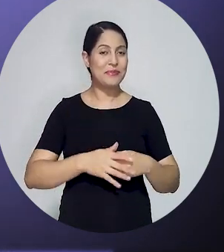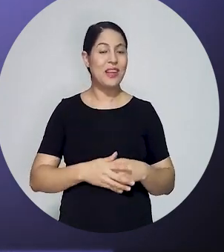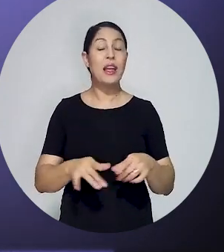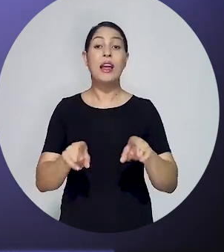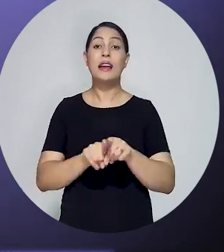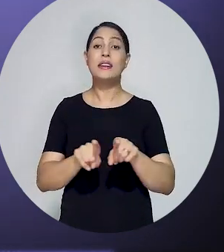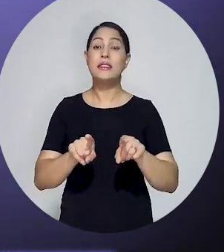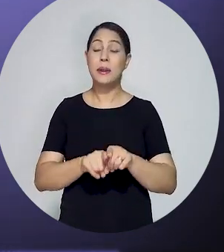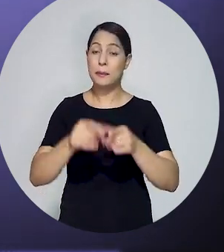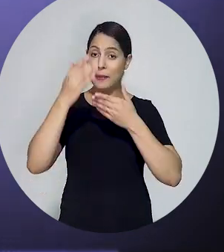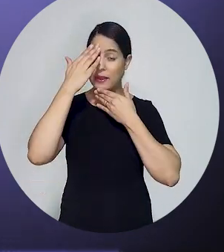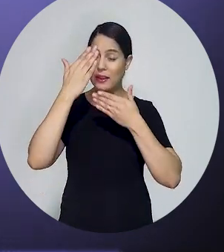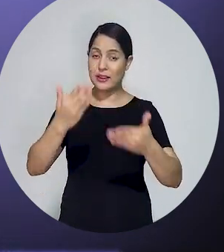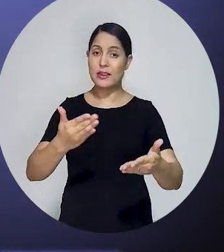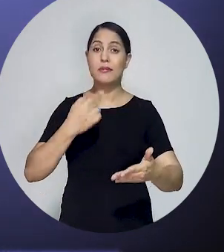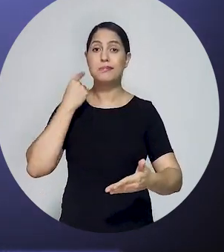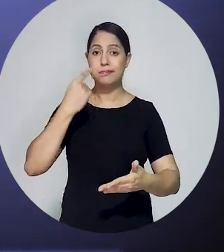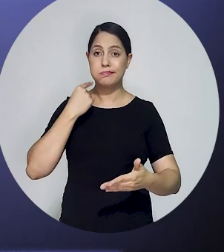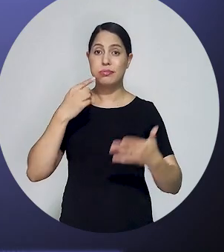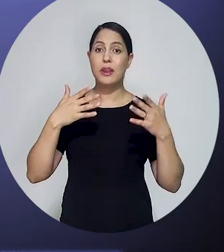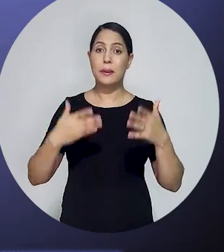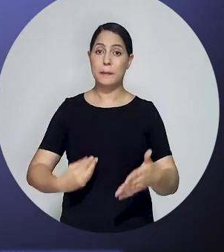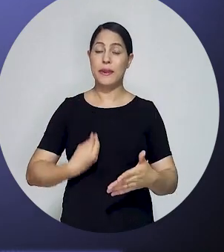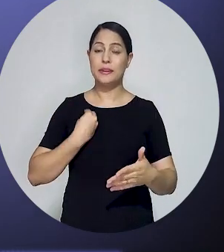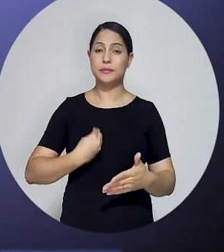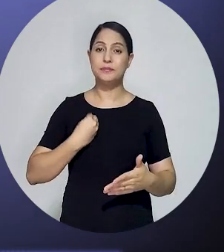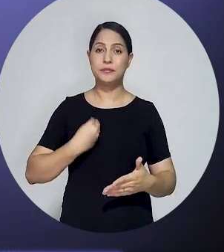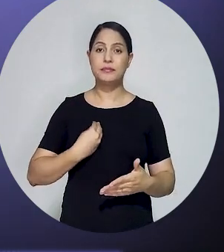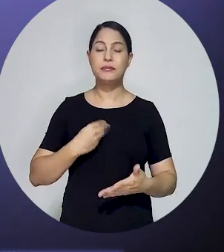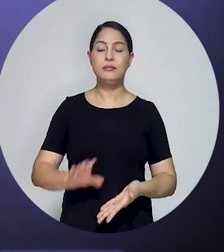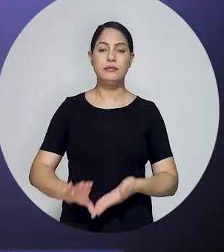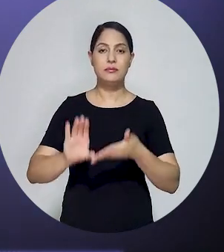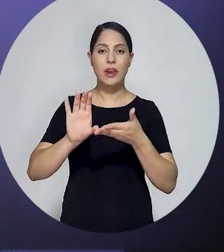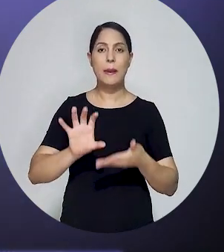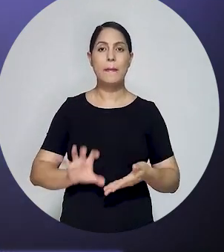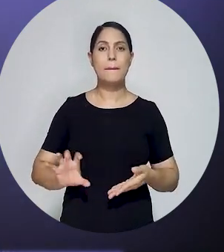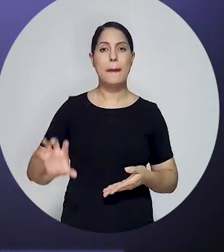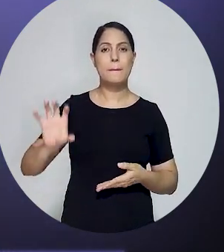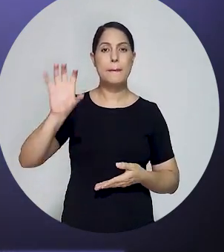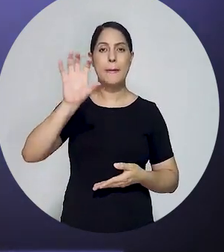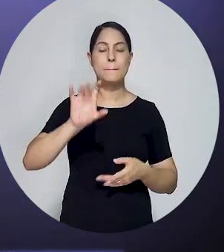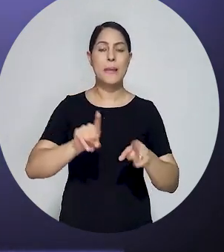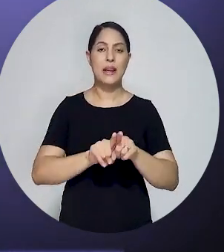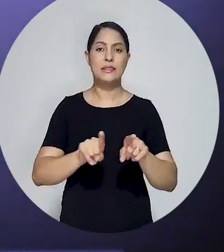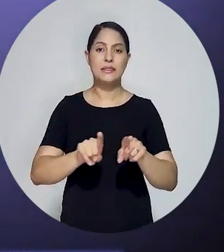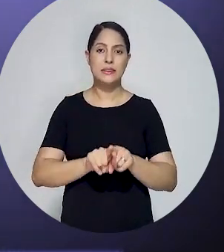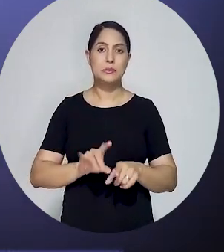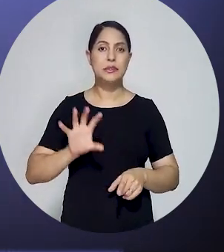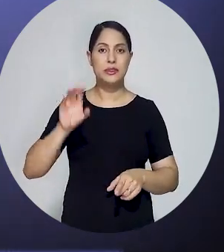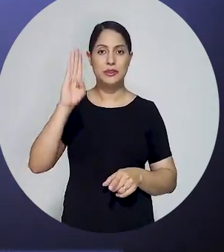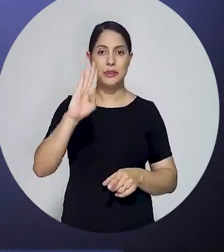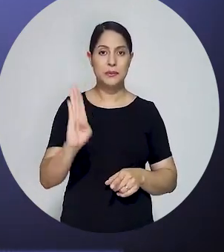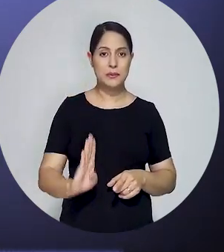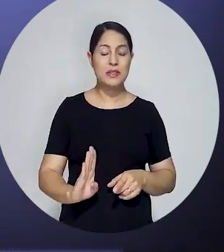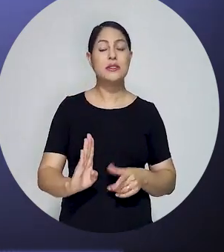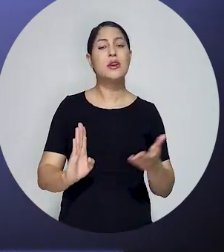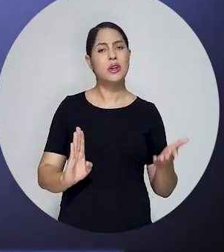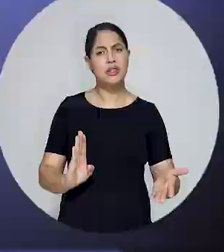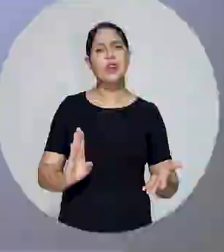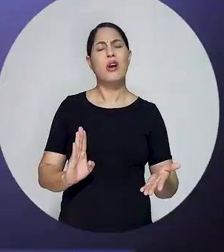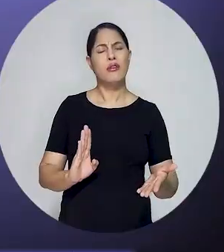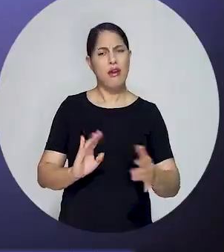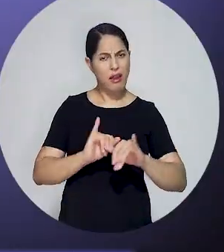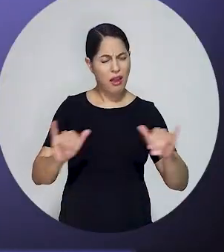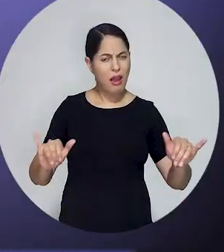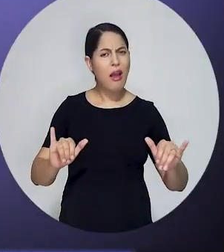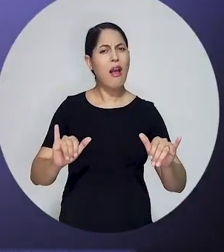também agradecendo a participação de todos os advogados dos conselhos regionais da OAB, da seccional